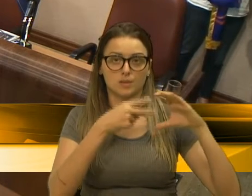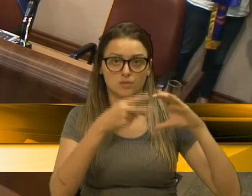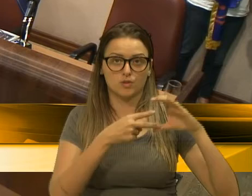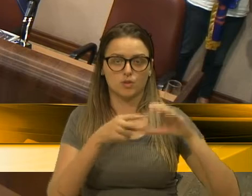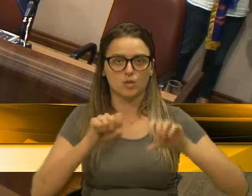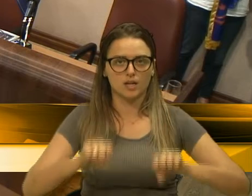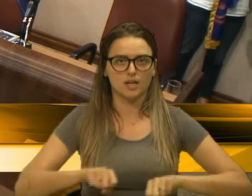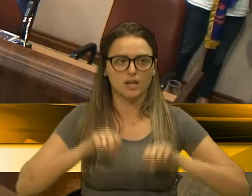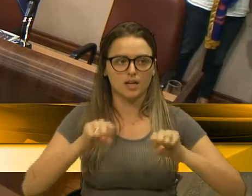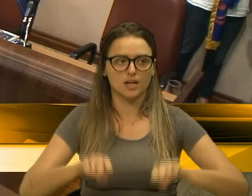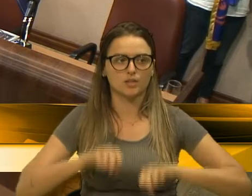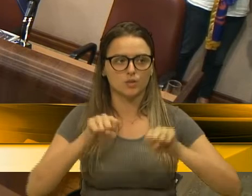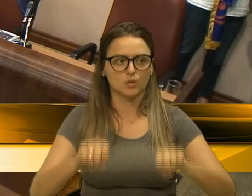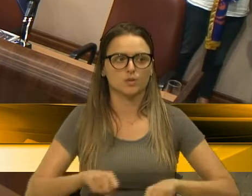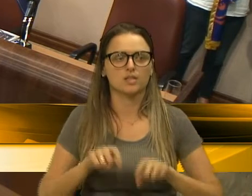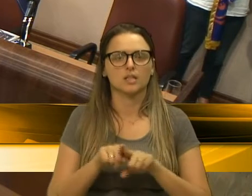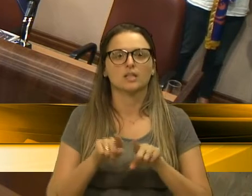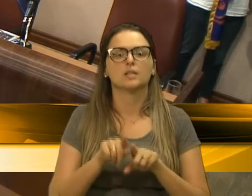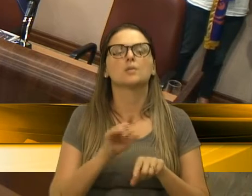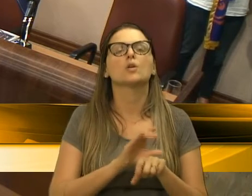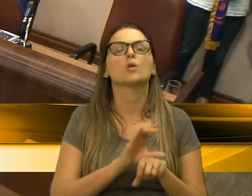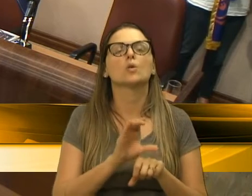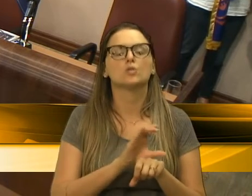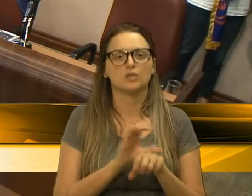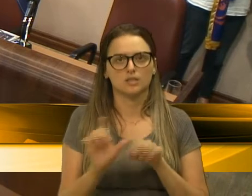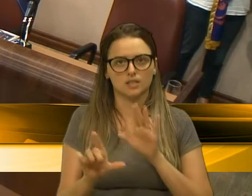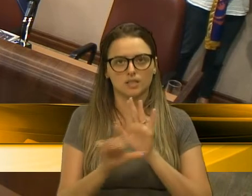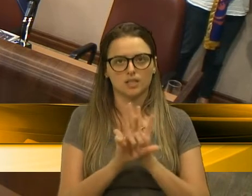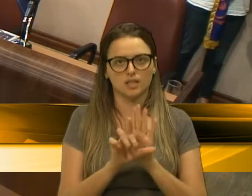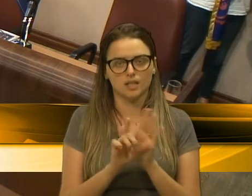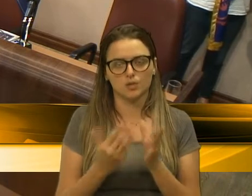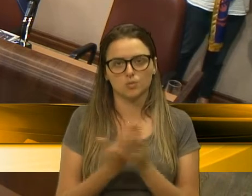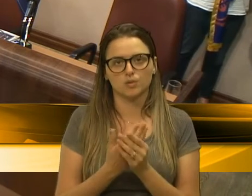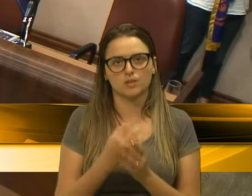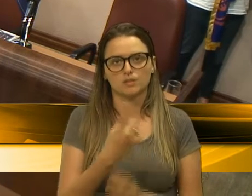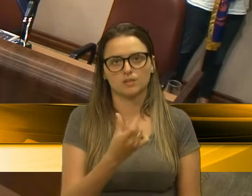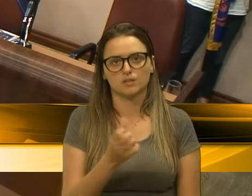IGAN exame acerca da constitucionalidade e legalidade do processo